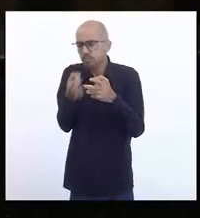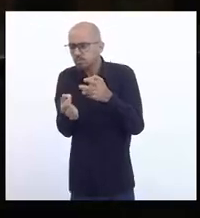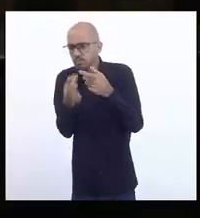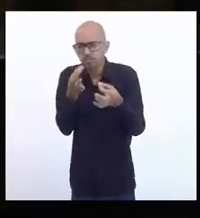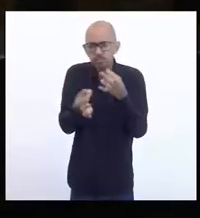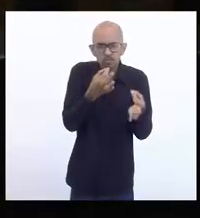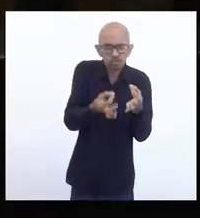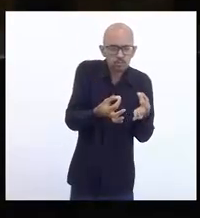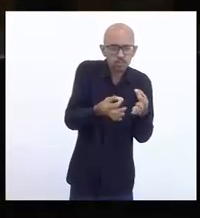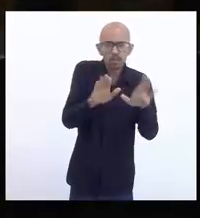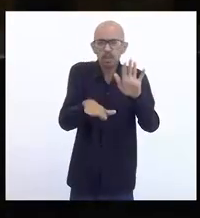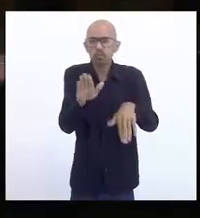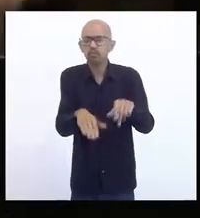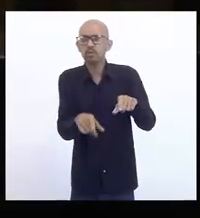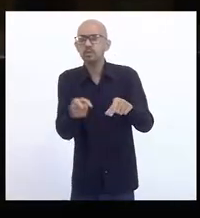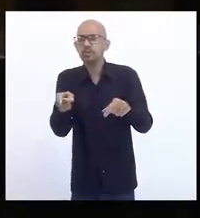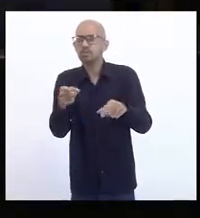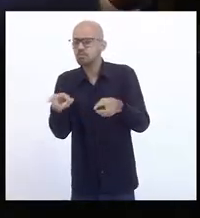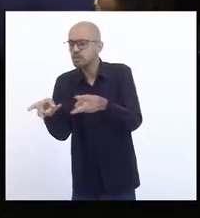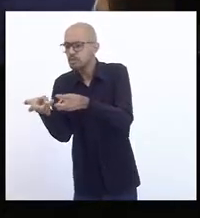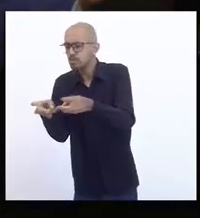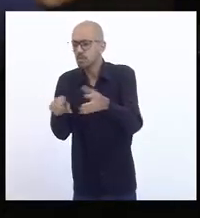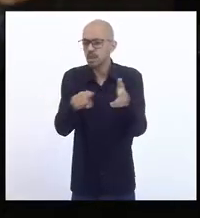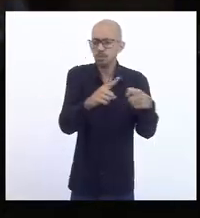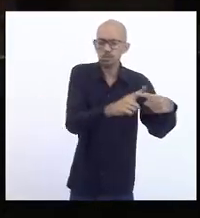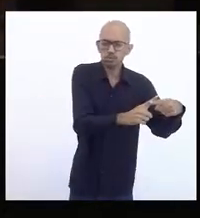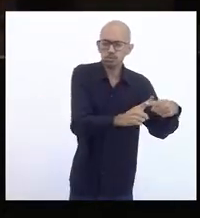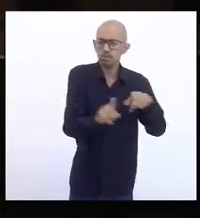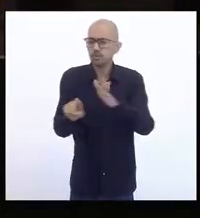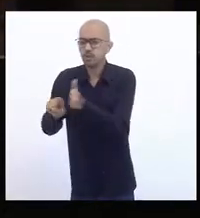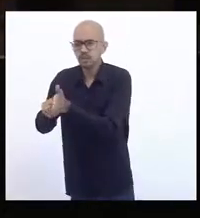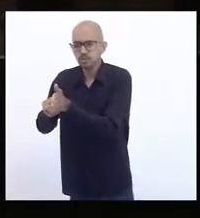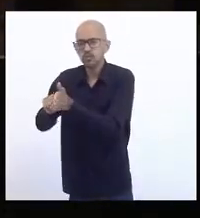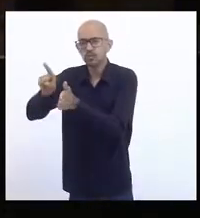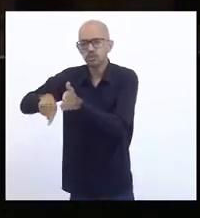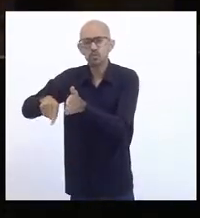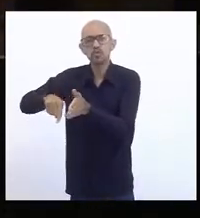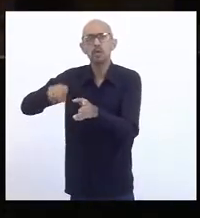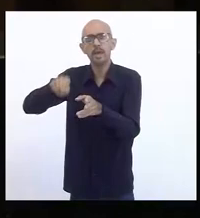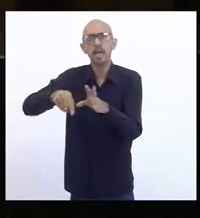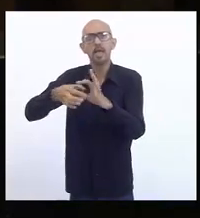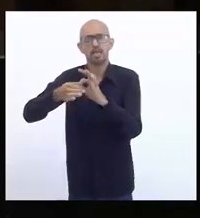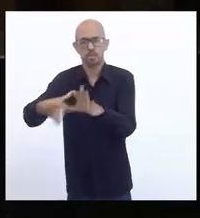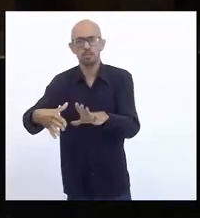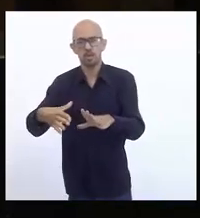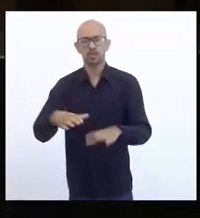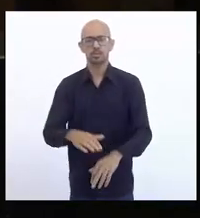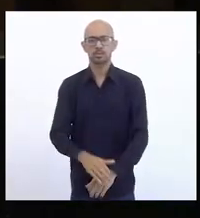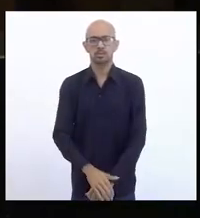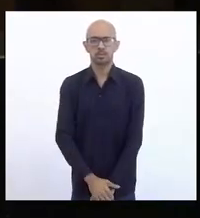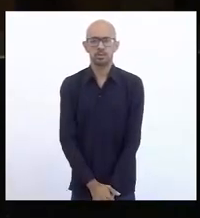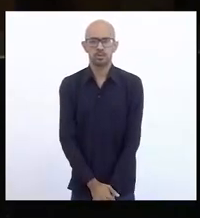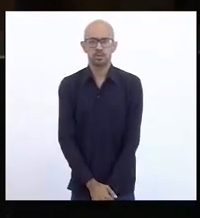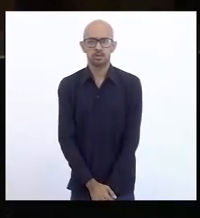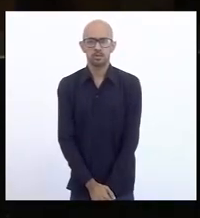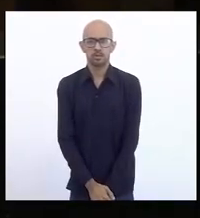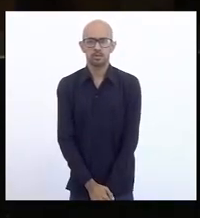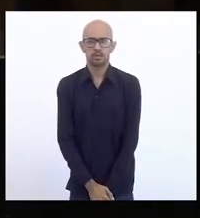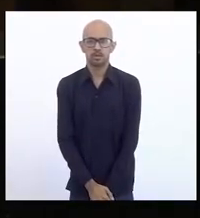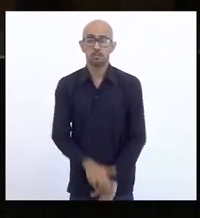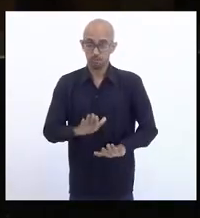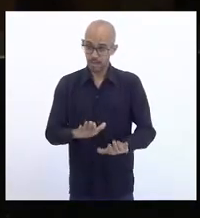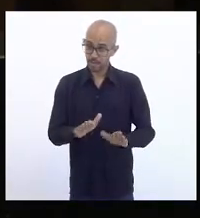o contraditório. Isso é legítimo. Nós estamos numa democracia. Mas, por